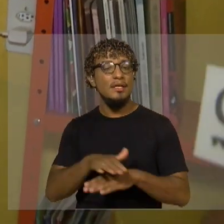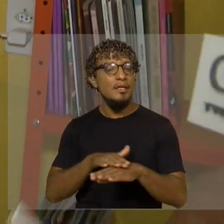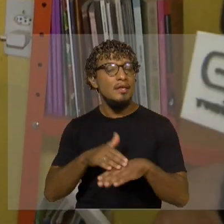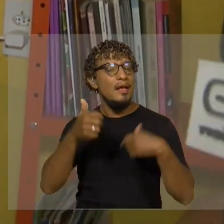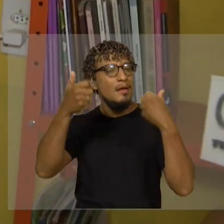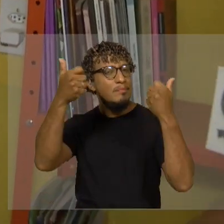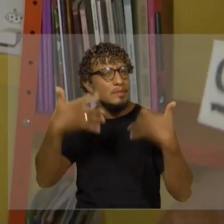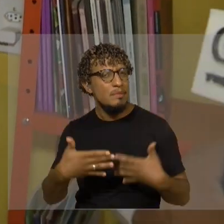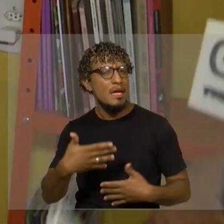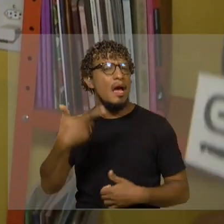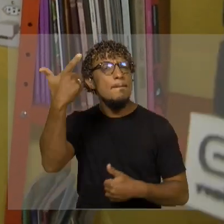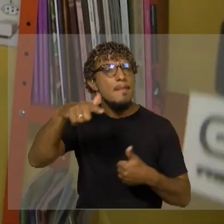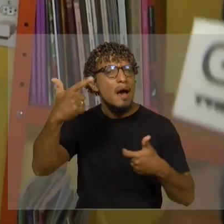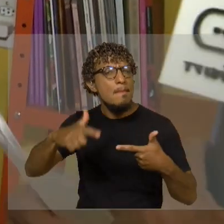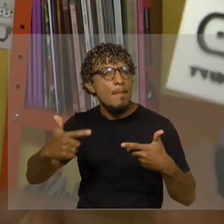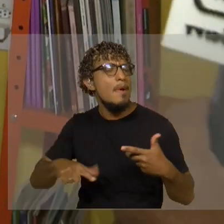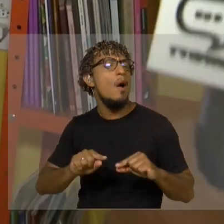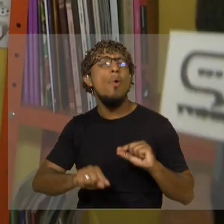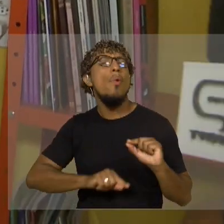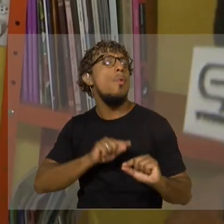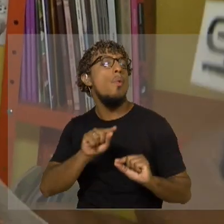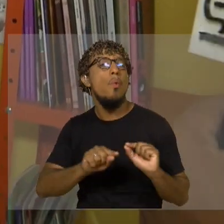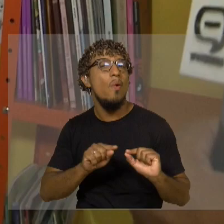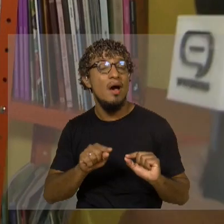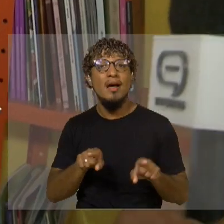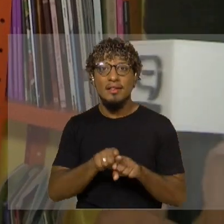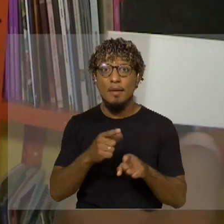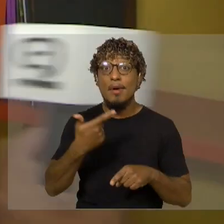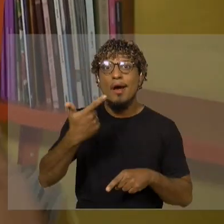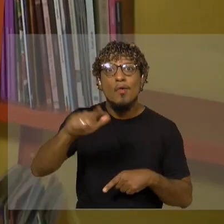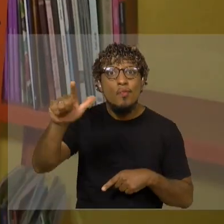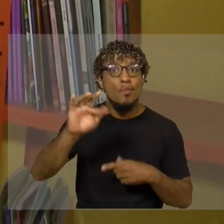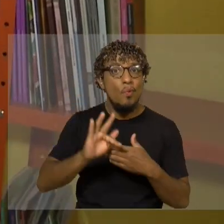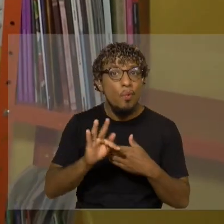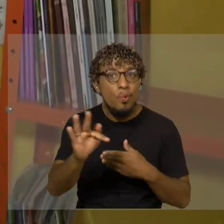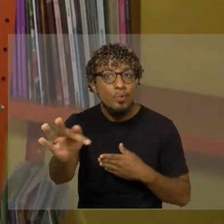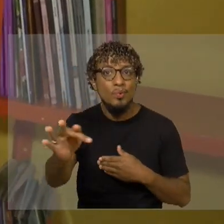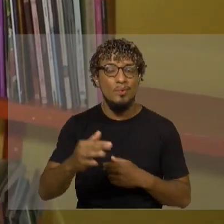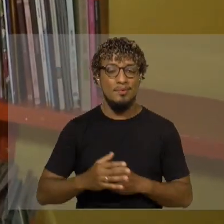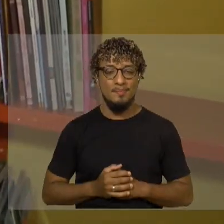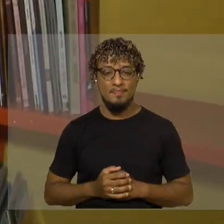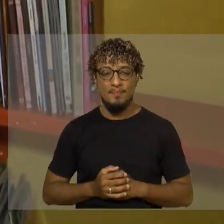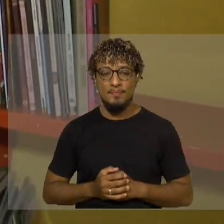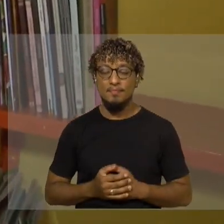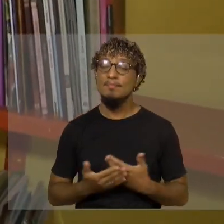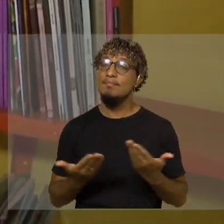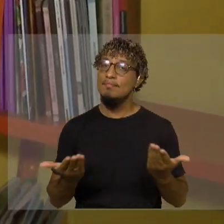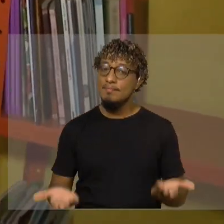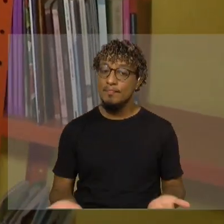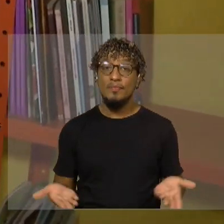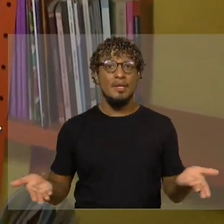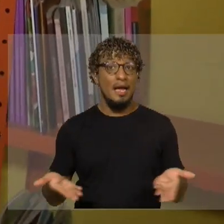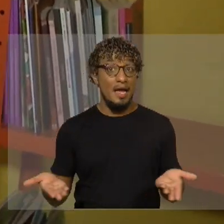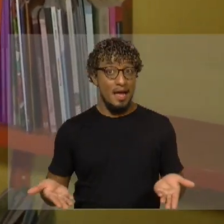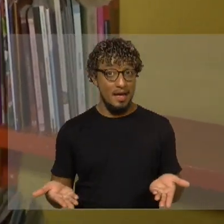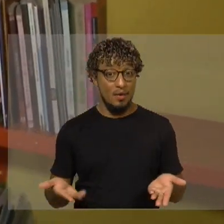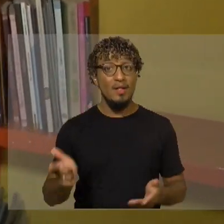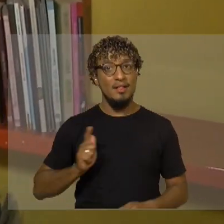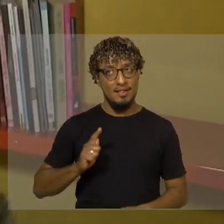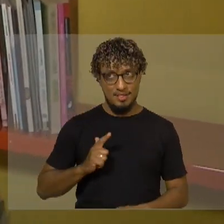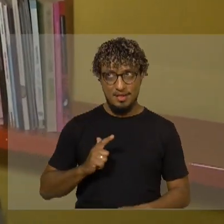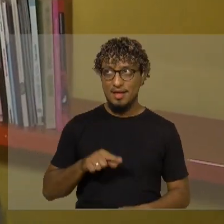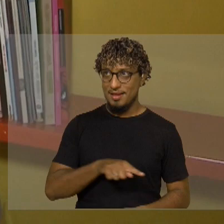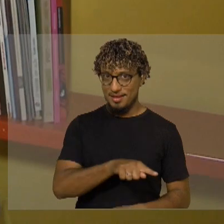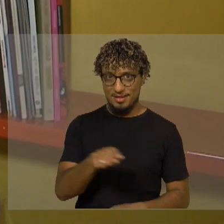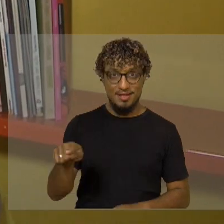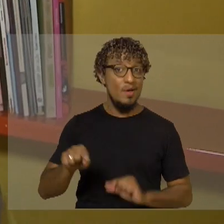outros projetos são esses que vocês têm e os outros que vocês ainda vão implementar. Então, nós temos agora o que está acontecendo na